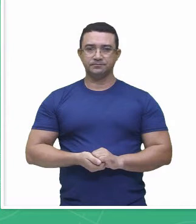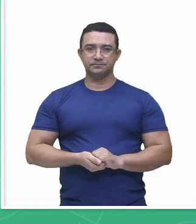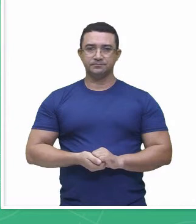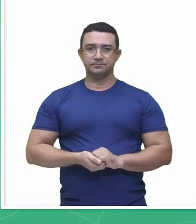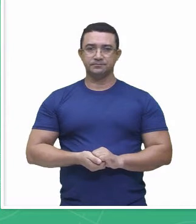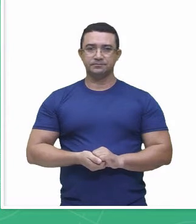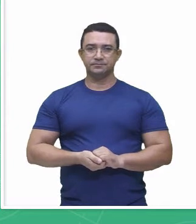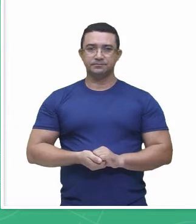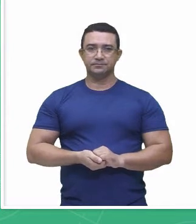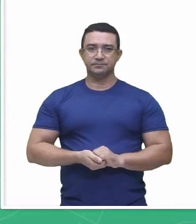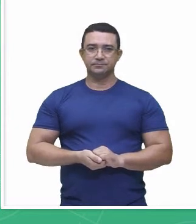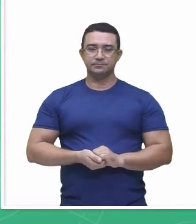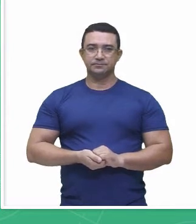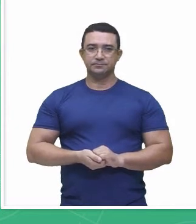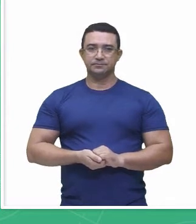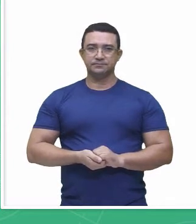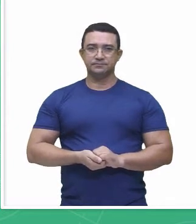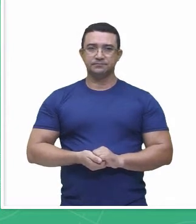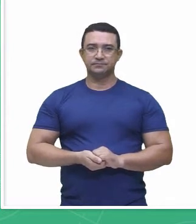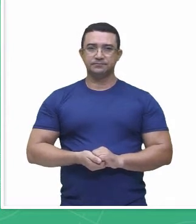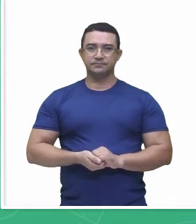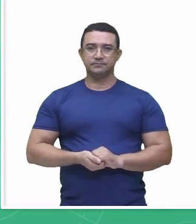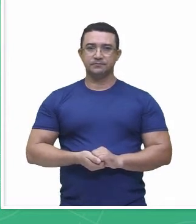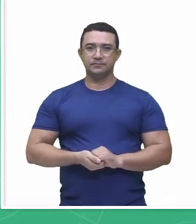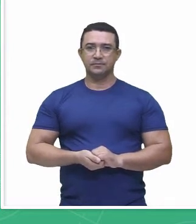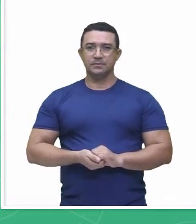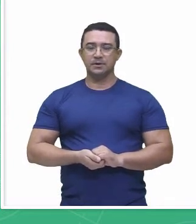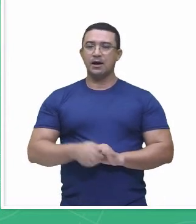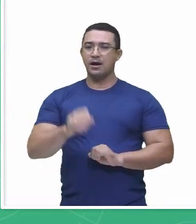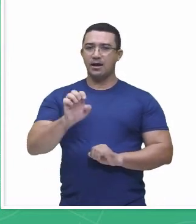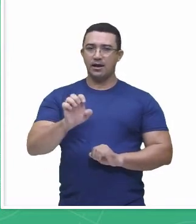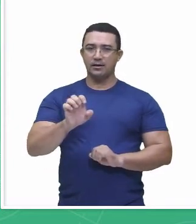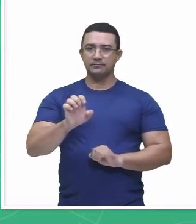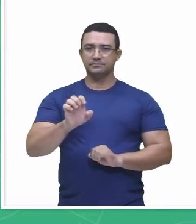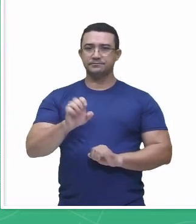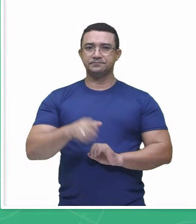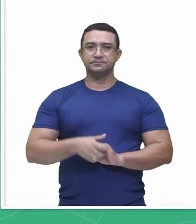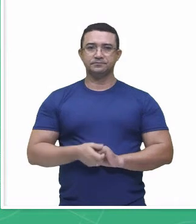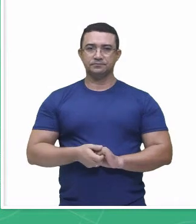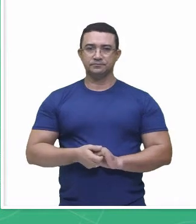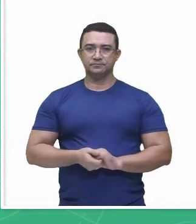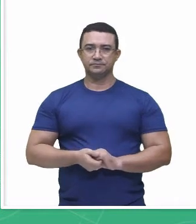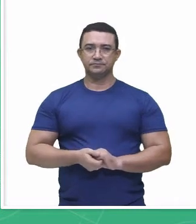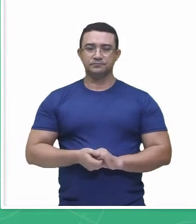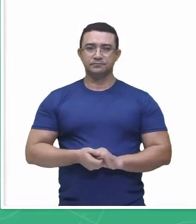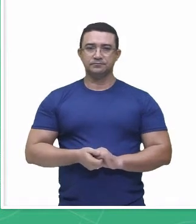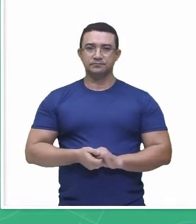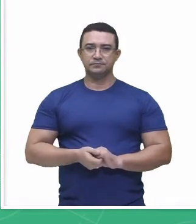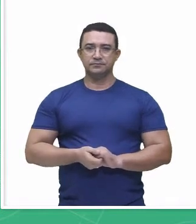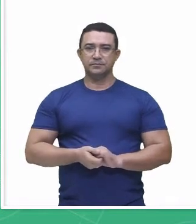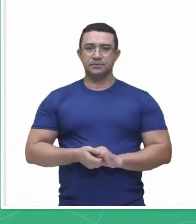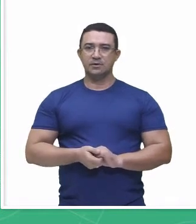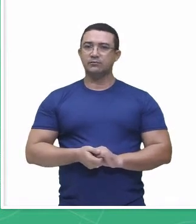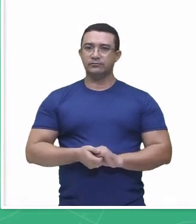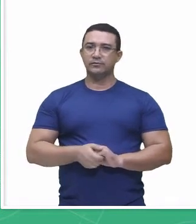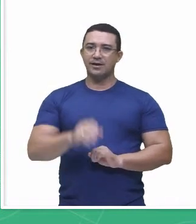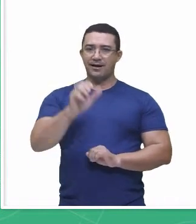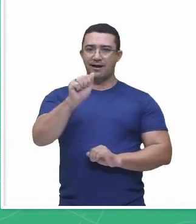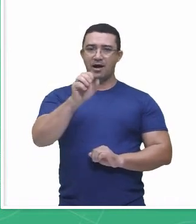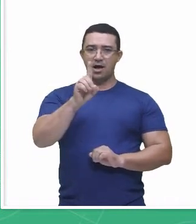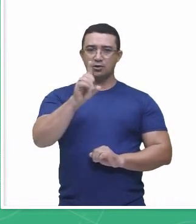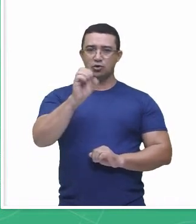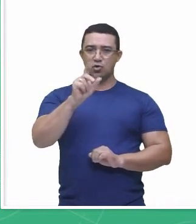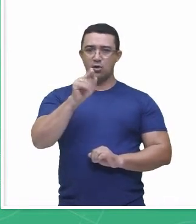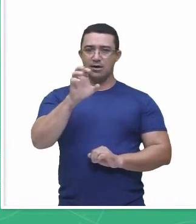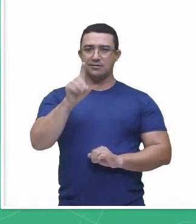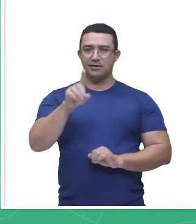verbo irregular, tá certo? Por último, na letra E, nós temos thought e adored. Então, um verbo regular aqui, então,